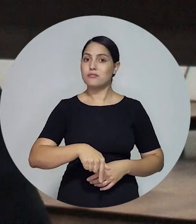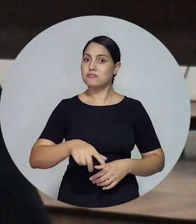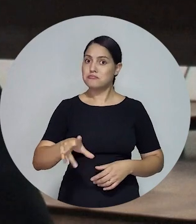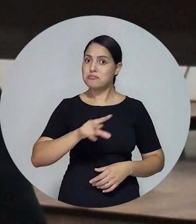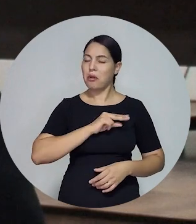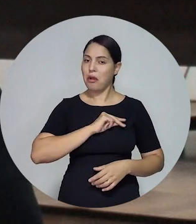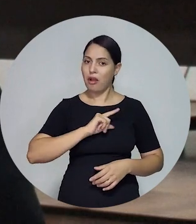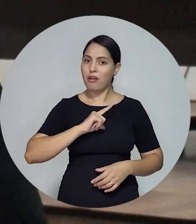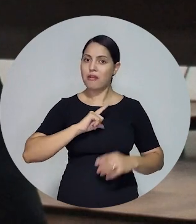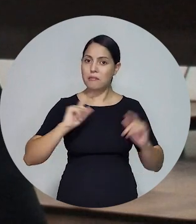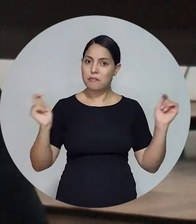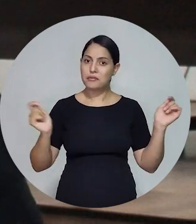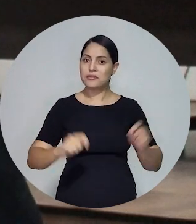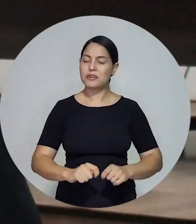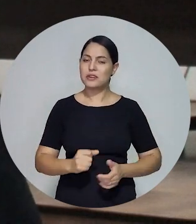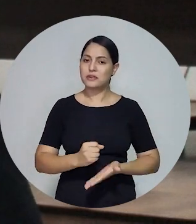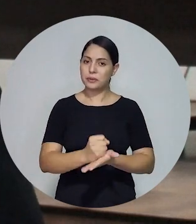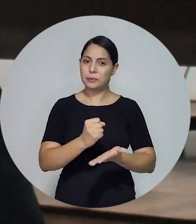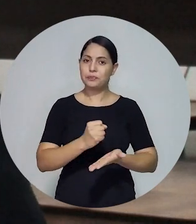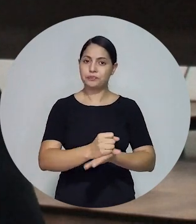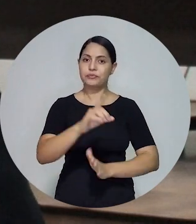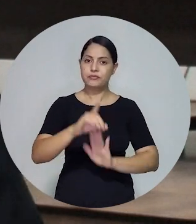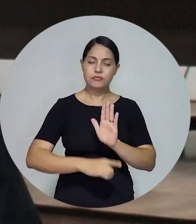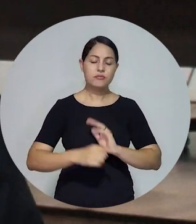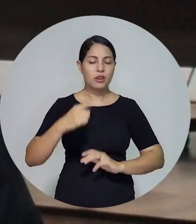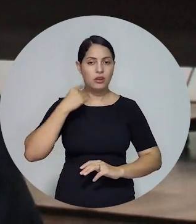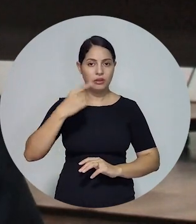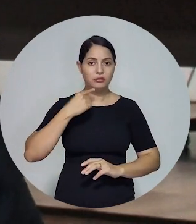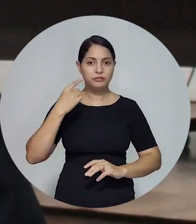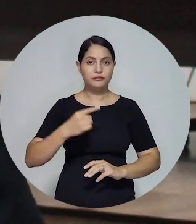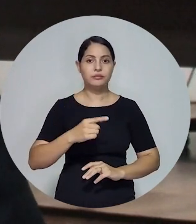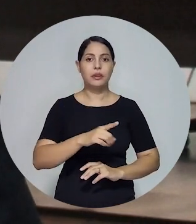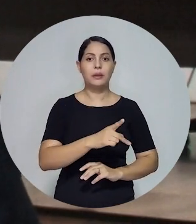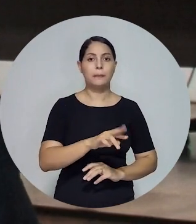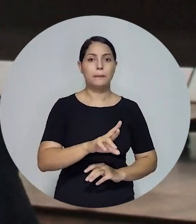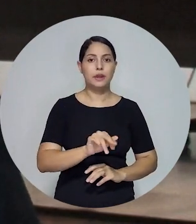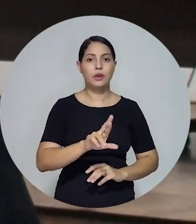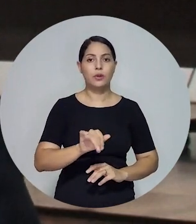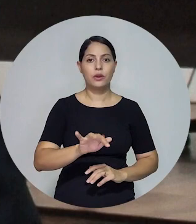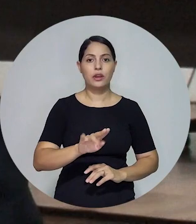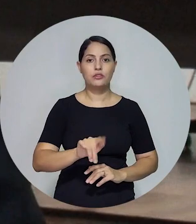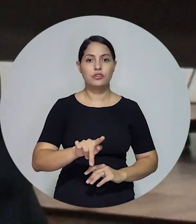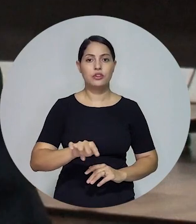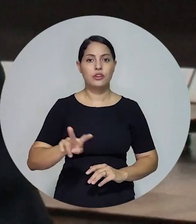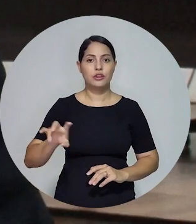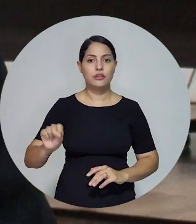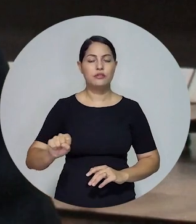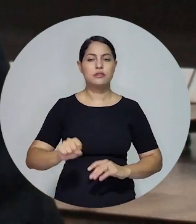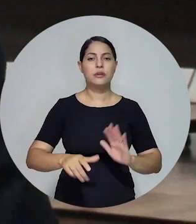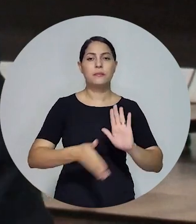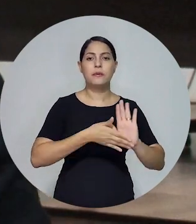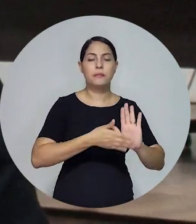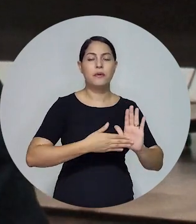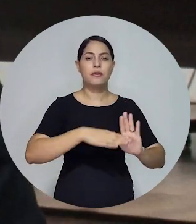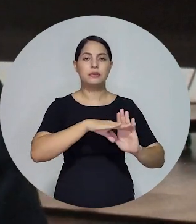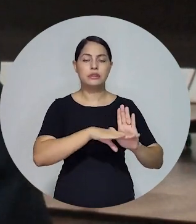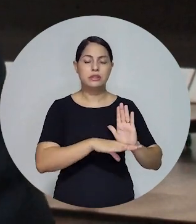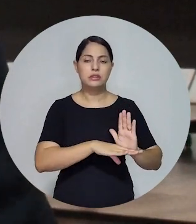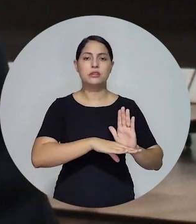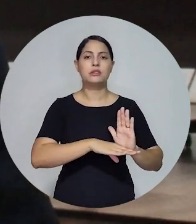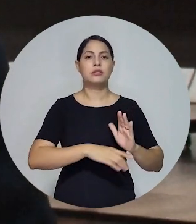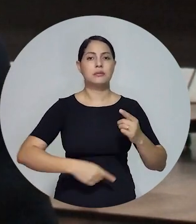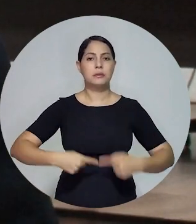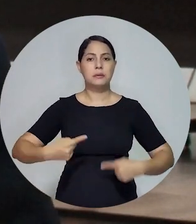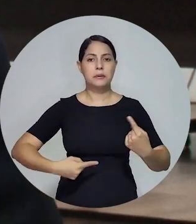permite reanimar o sistema de valorização e defesa das prerrogativas, buscando alinhar discursos,